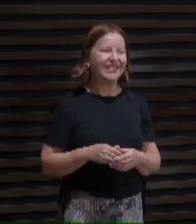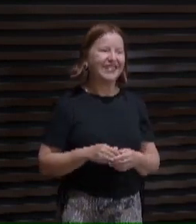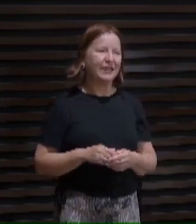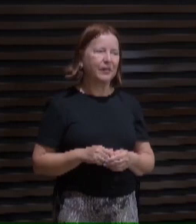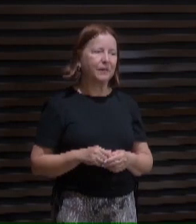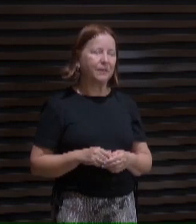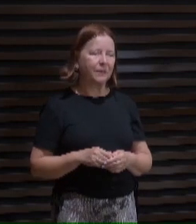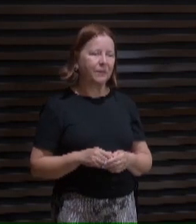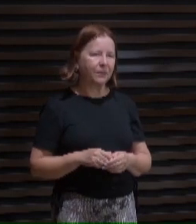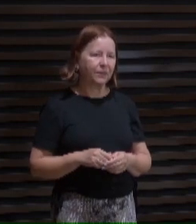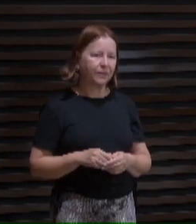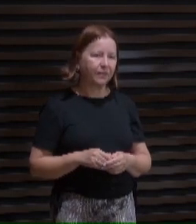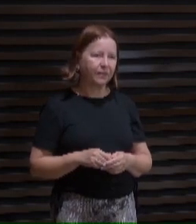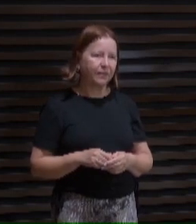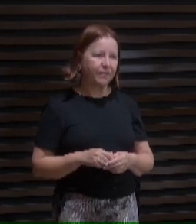Porque